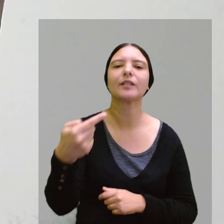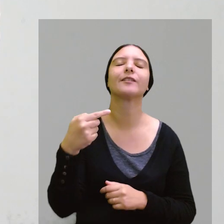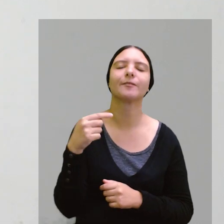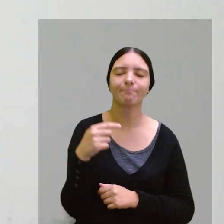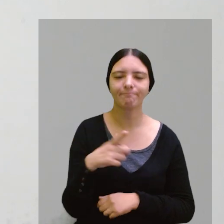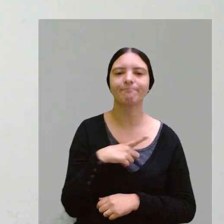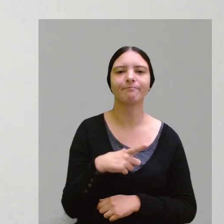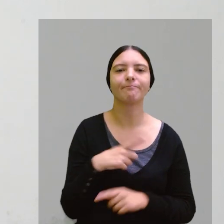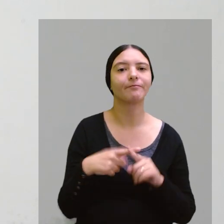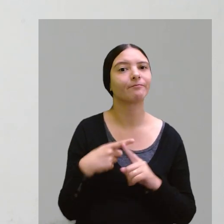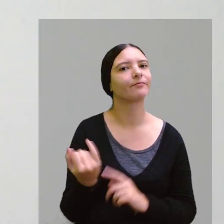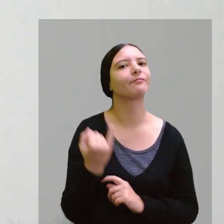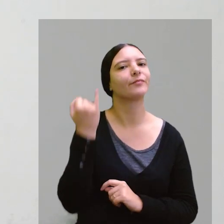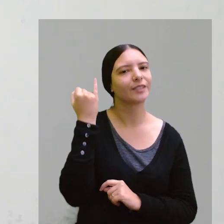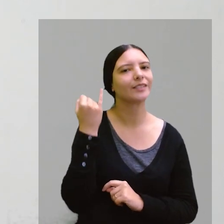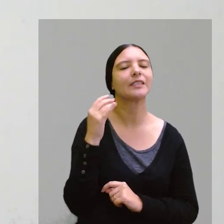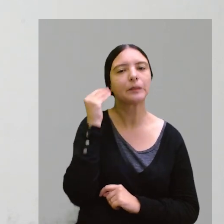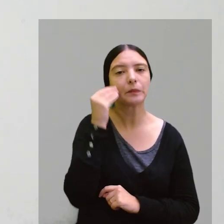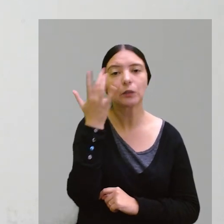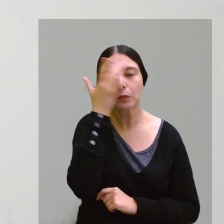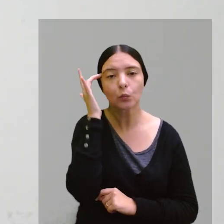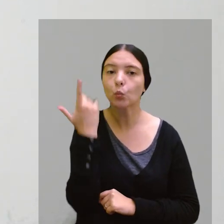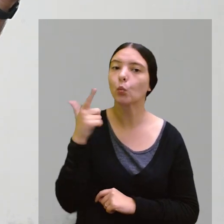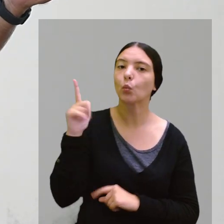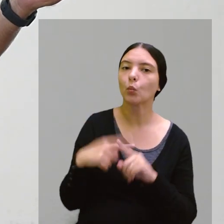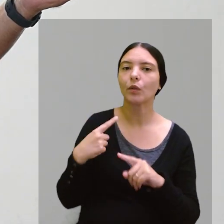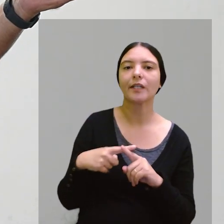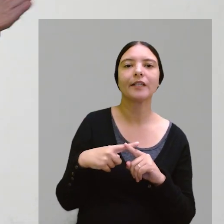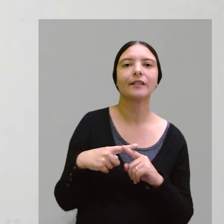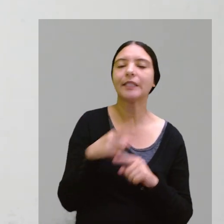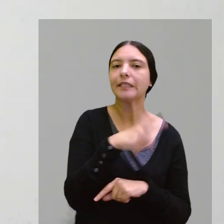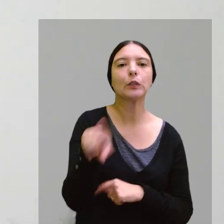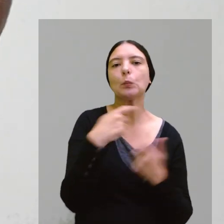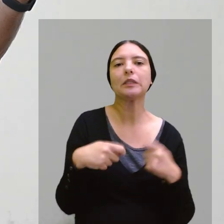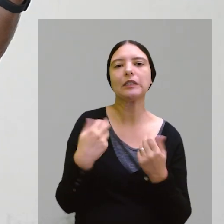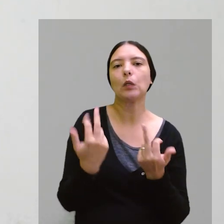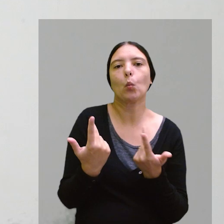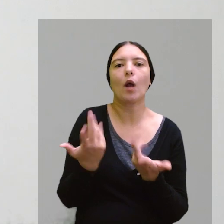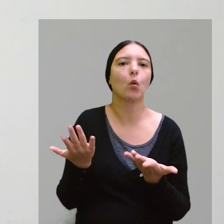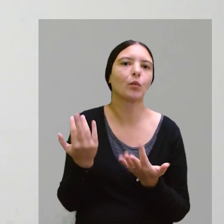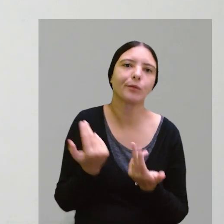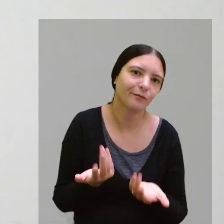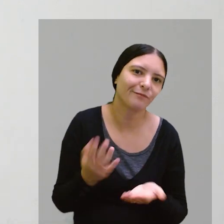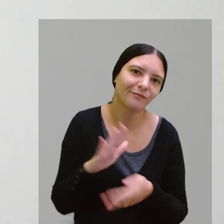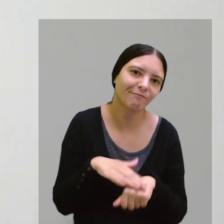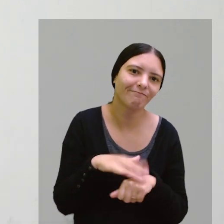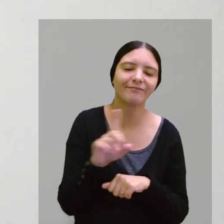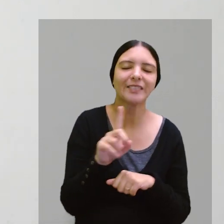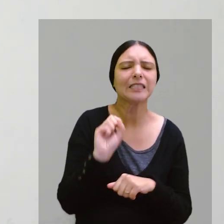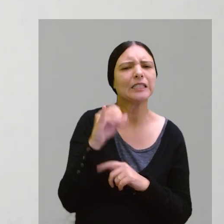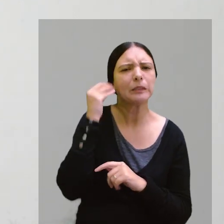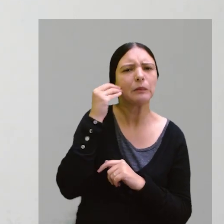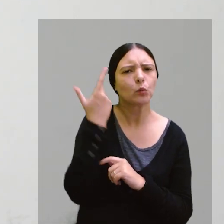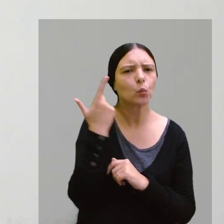adquirir essa experiência. É importante adquirir a experiência dos outros, porque vocês não precisam passar por aquilo tudo. Quando você adquire a experiência